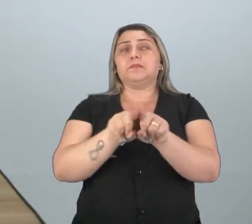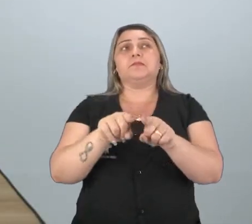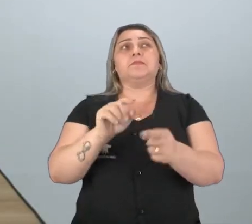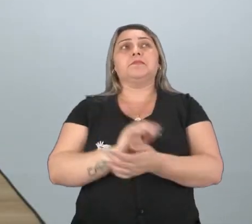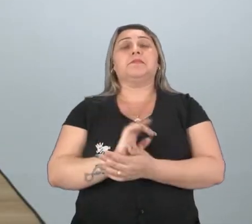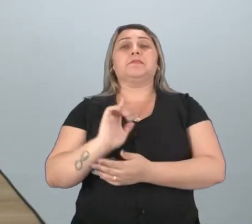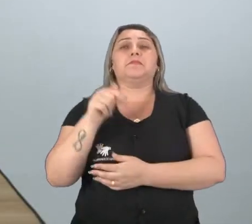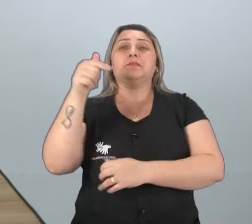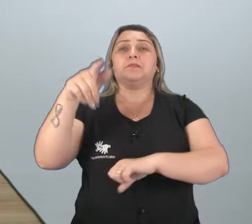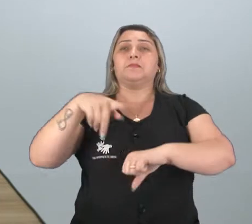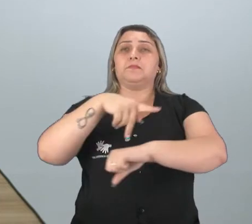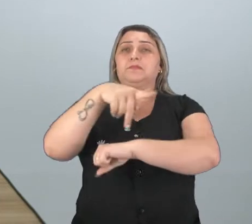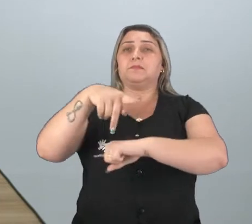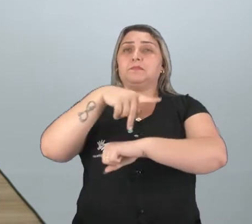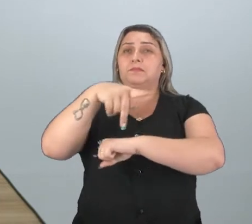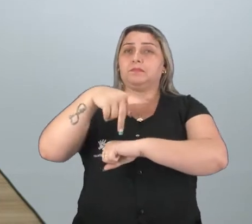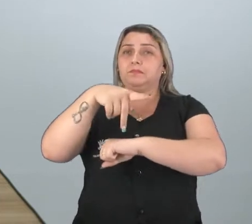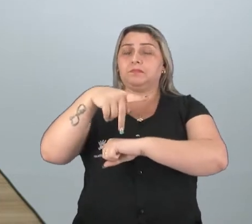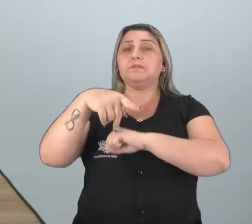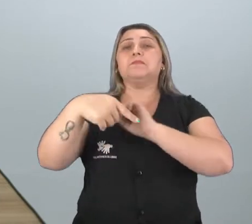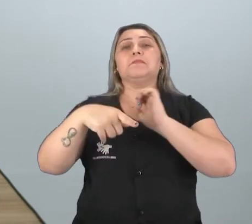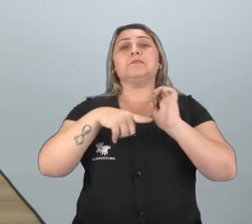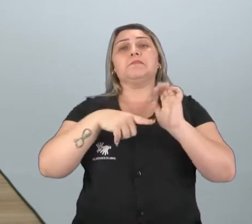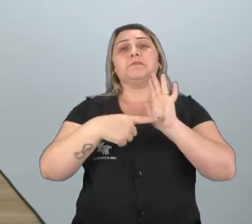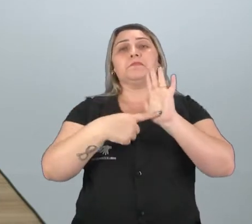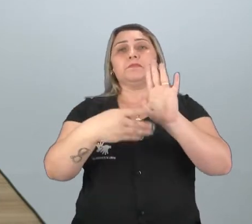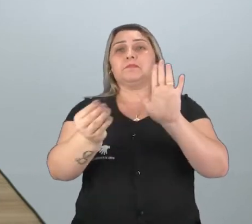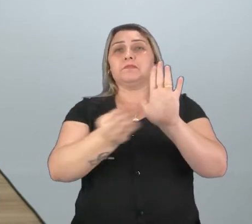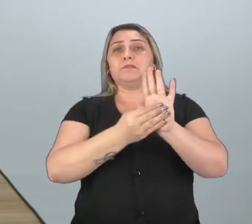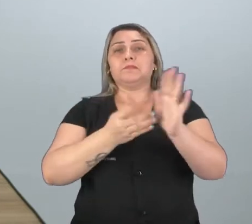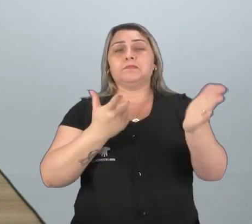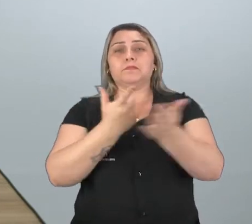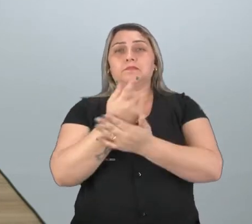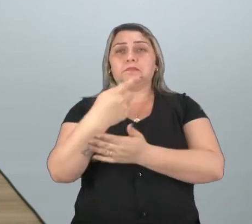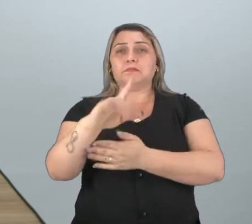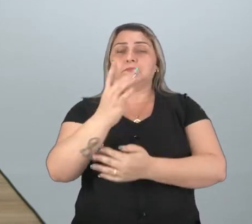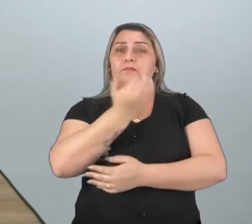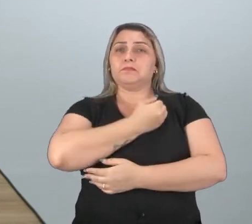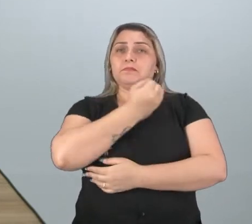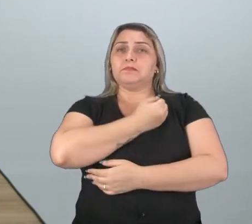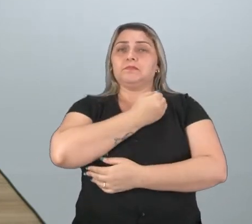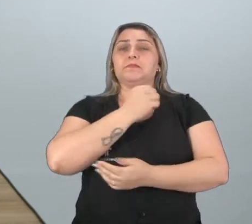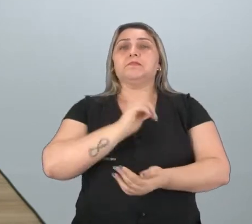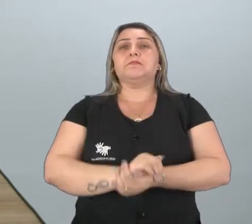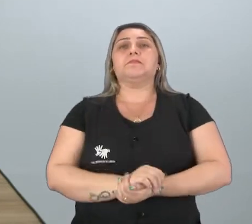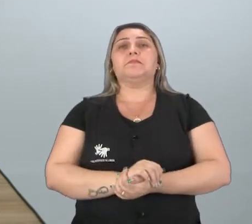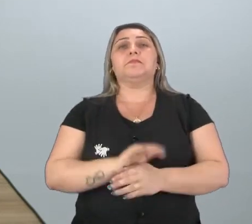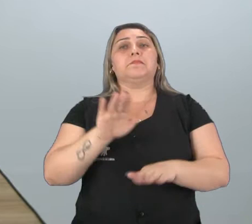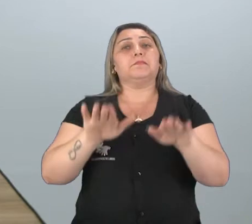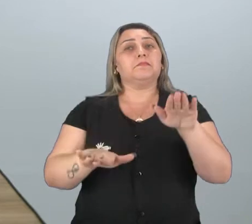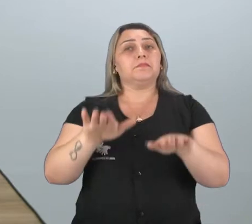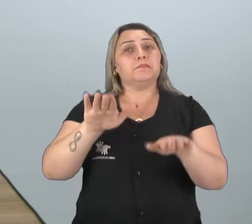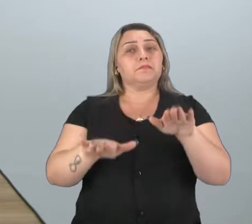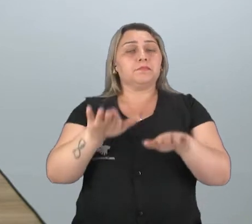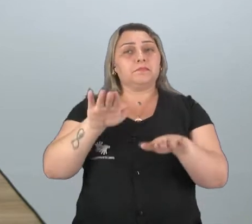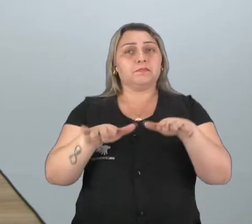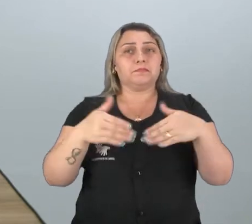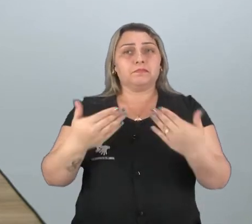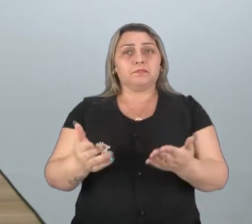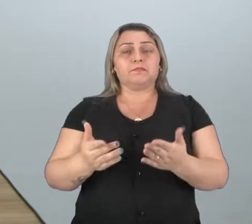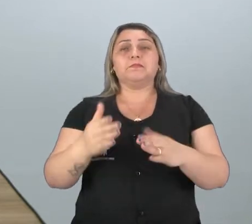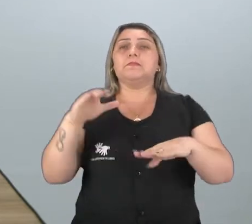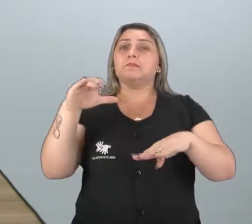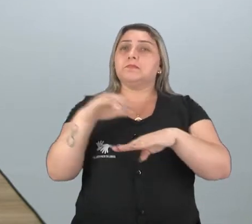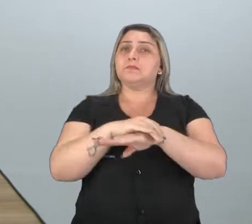como em outros países vai aparecer. Então, você vai comprar sua numeração de acordo com